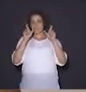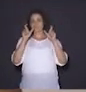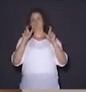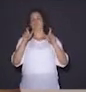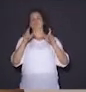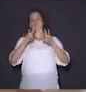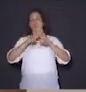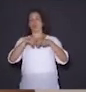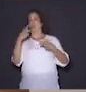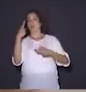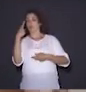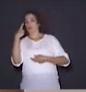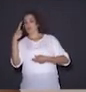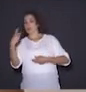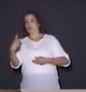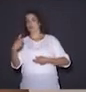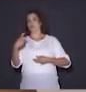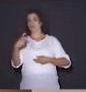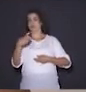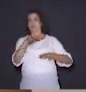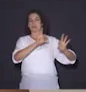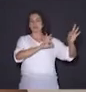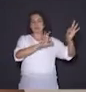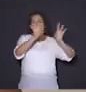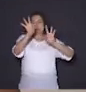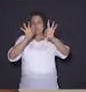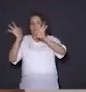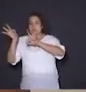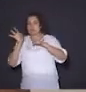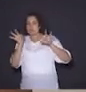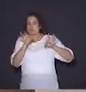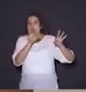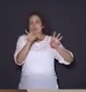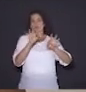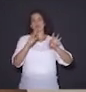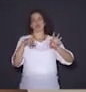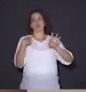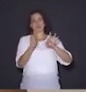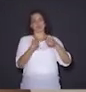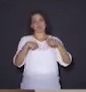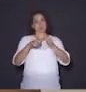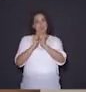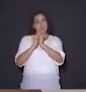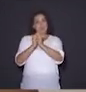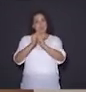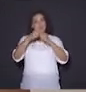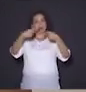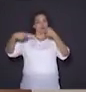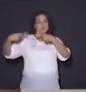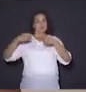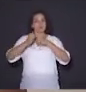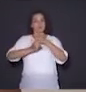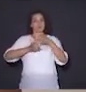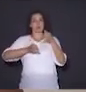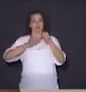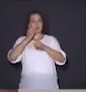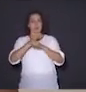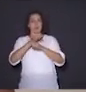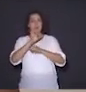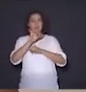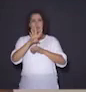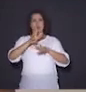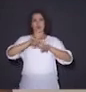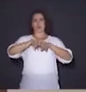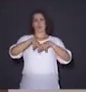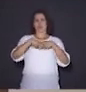em todos esses mecanismos e que nós acompanhamos as discussões de internet não só porque isso faz parte